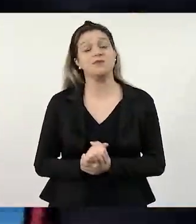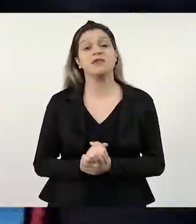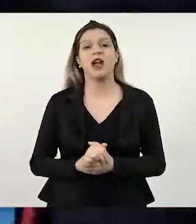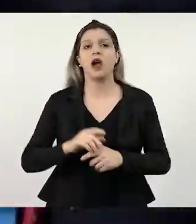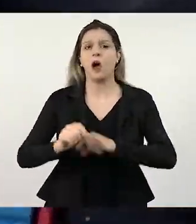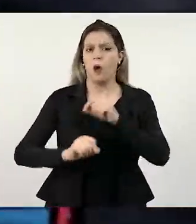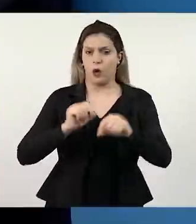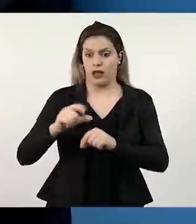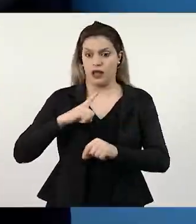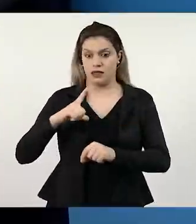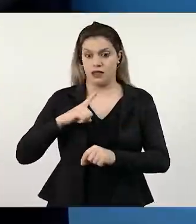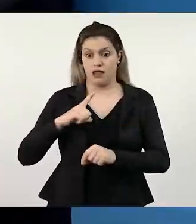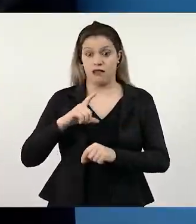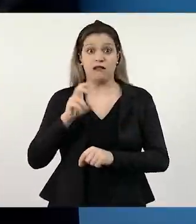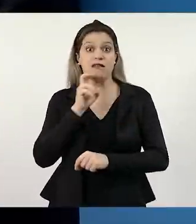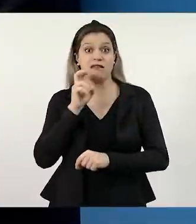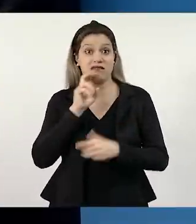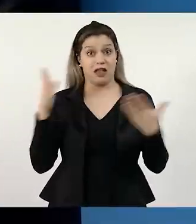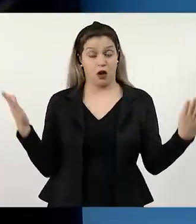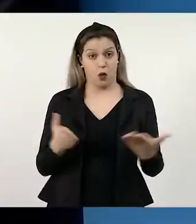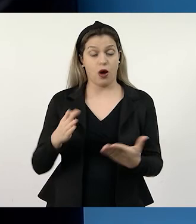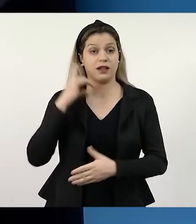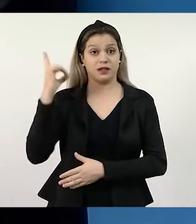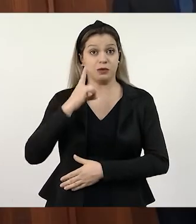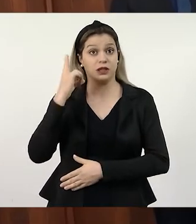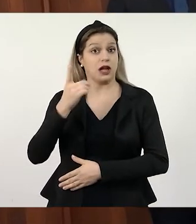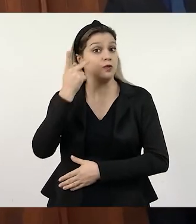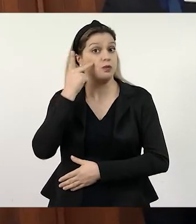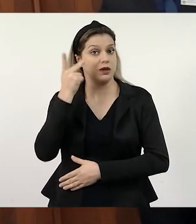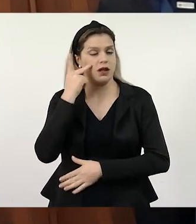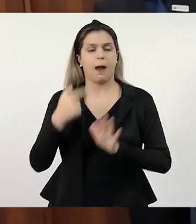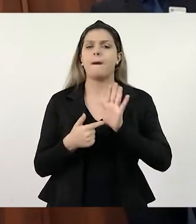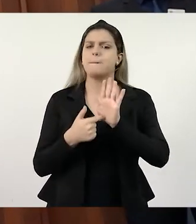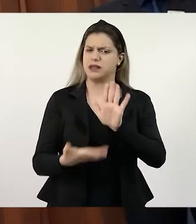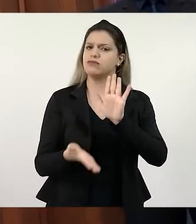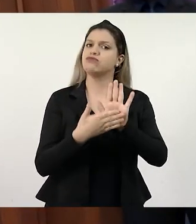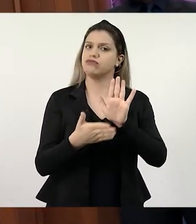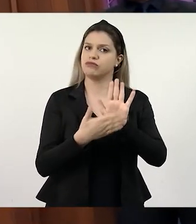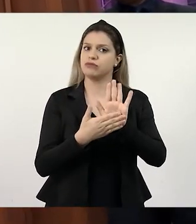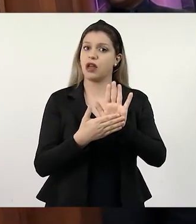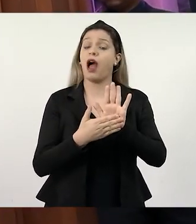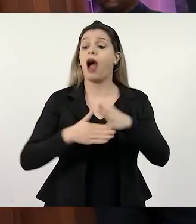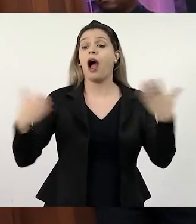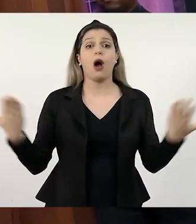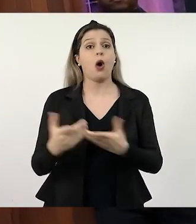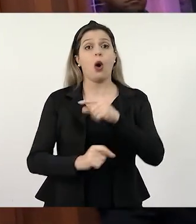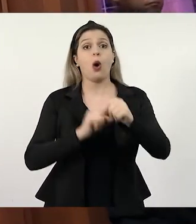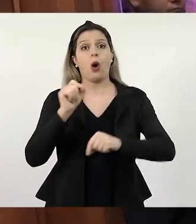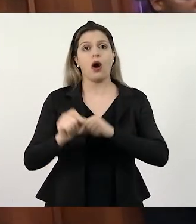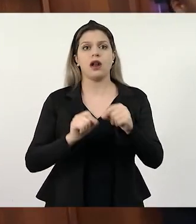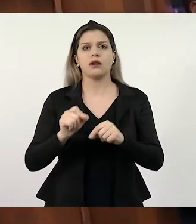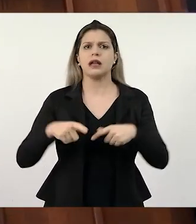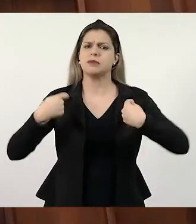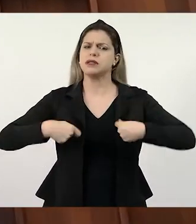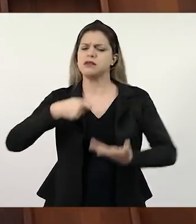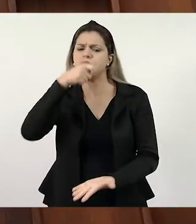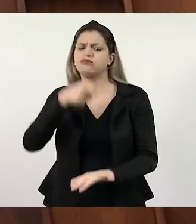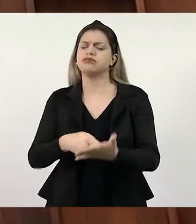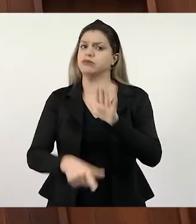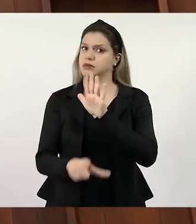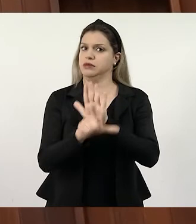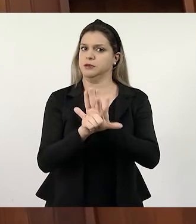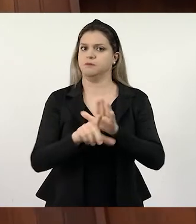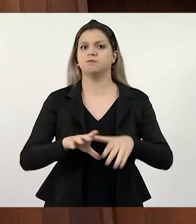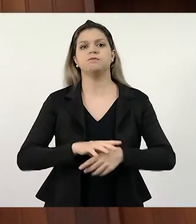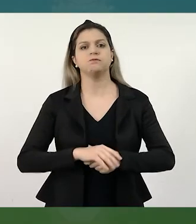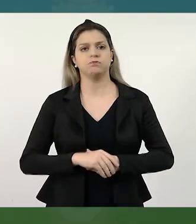sessão desta quinta-feira, o deputado Pedro Kemp, do PT, apresentou mais uma proposta, agora para garantir mais rigidez nessa